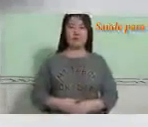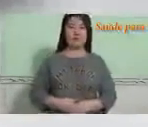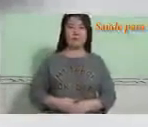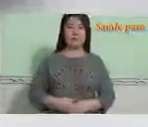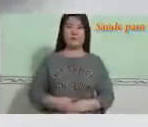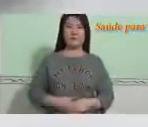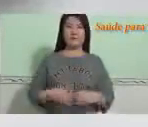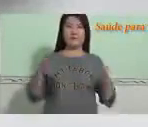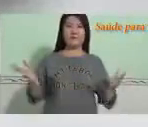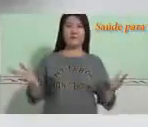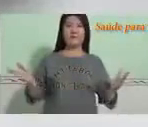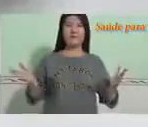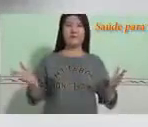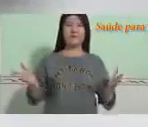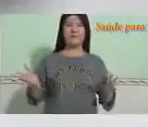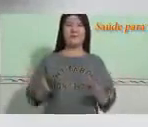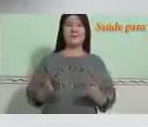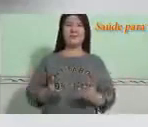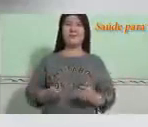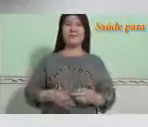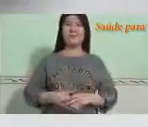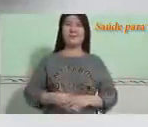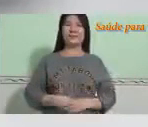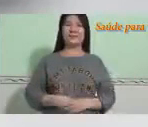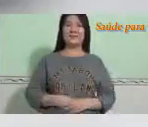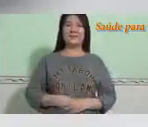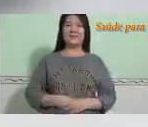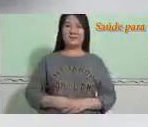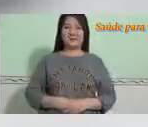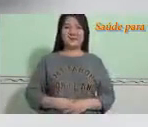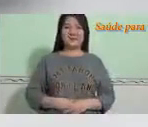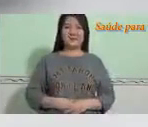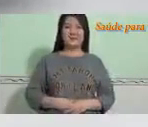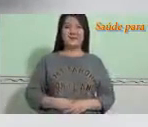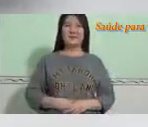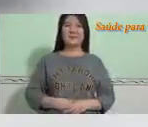Veja quando usar as compressas quentes ou frias para aliviar a dor.